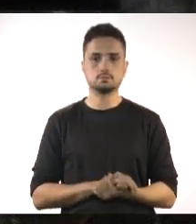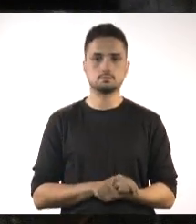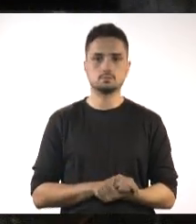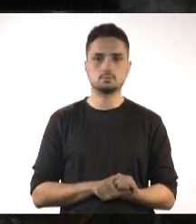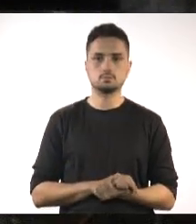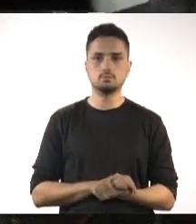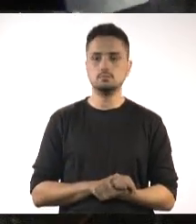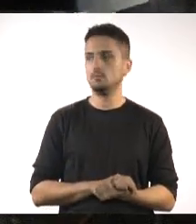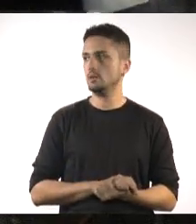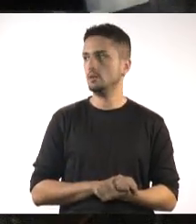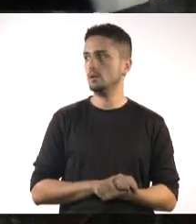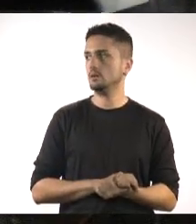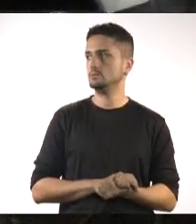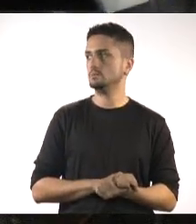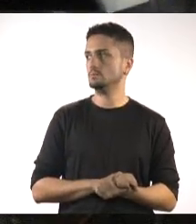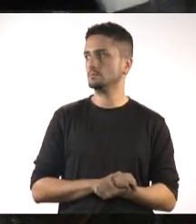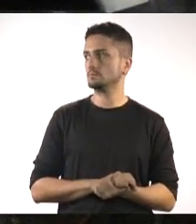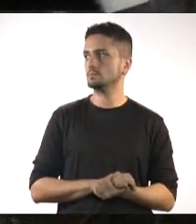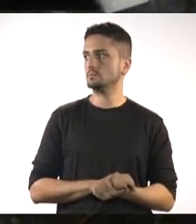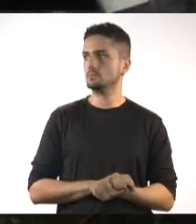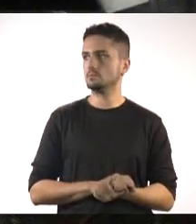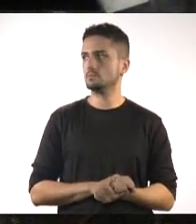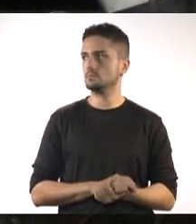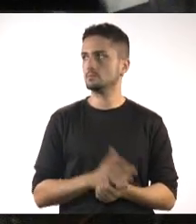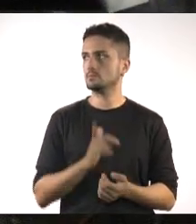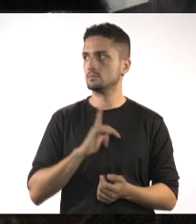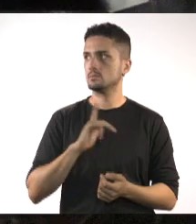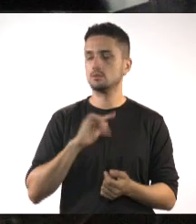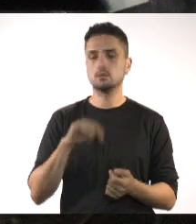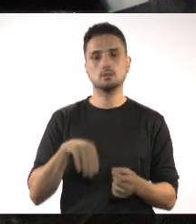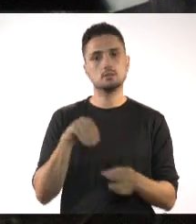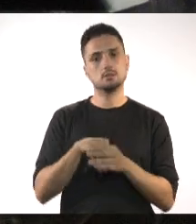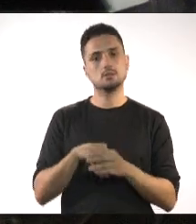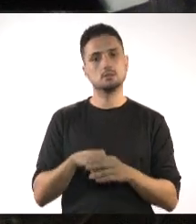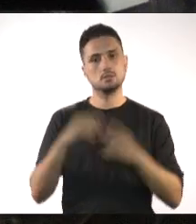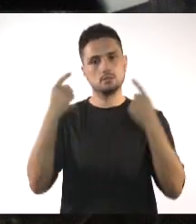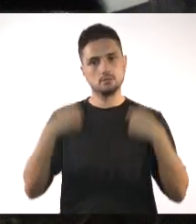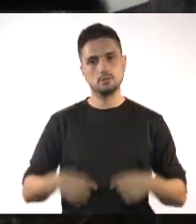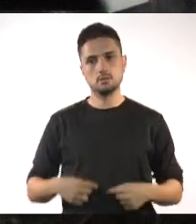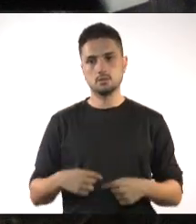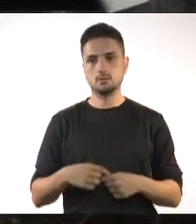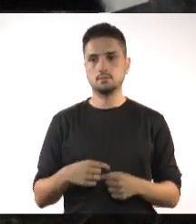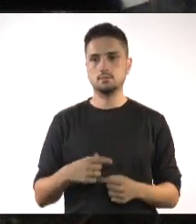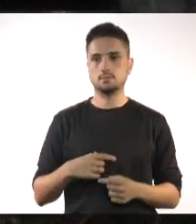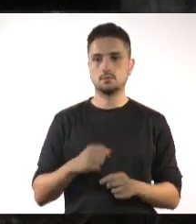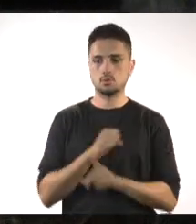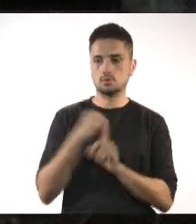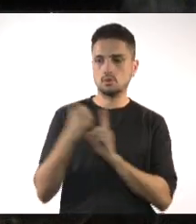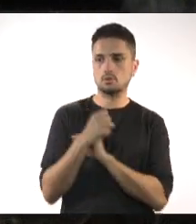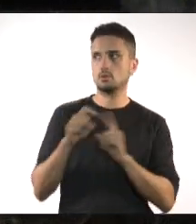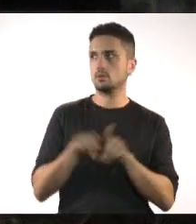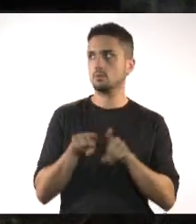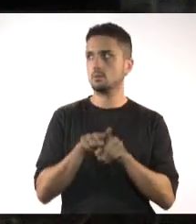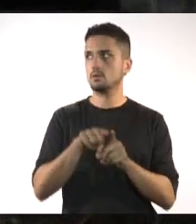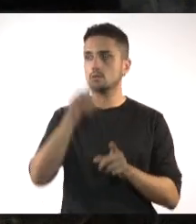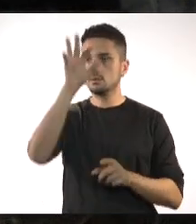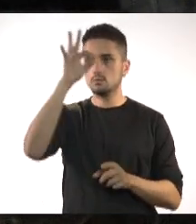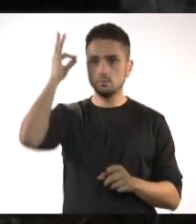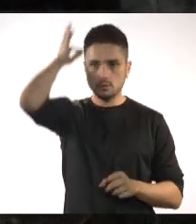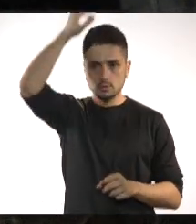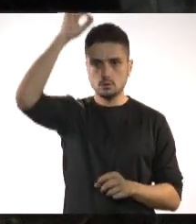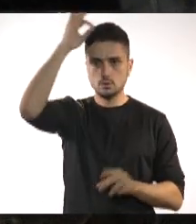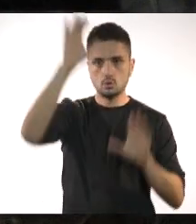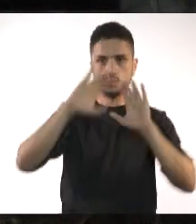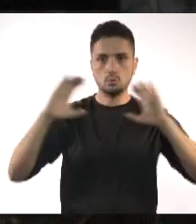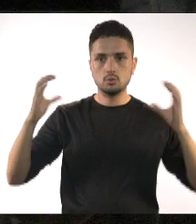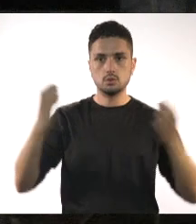integralmente, e nas dimensões físicas, psíquicas, social e espiritual. Na comunitária, ela visa a